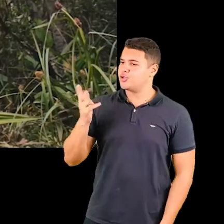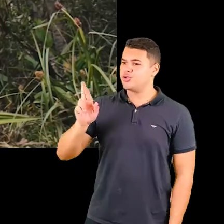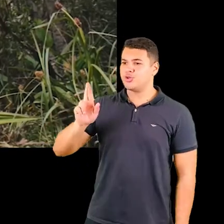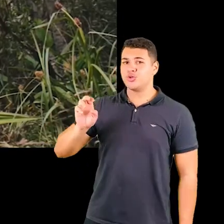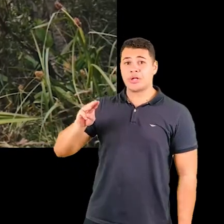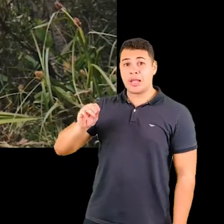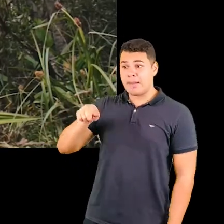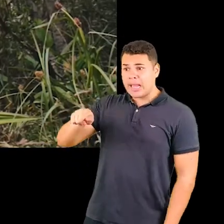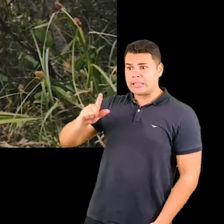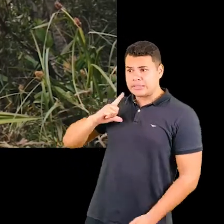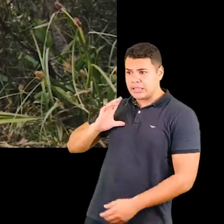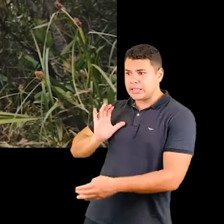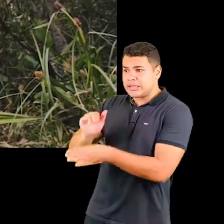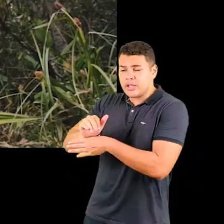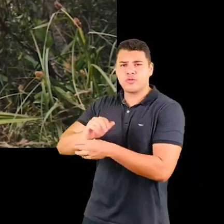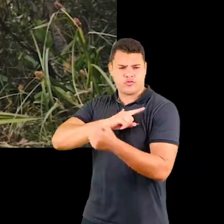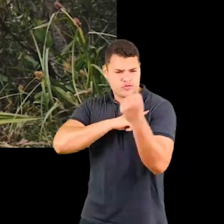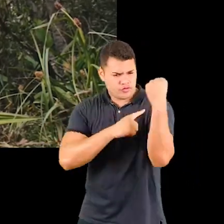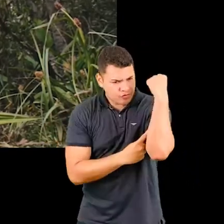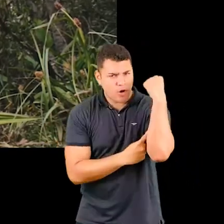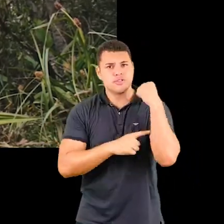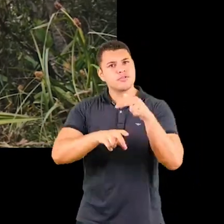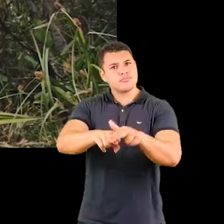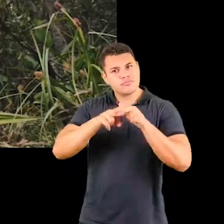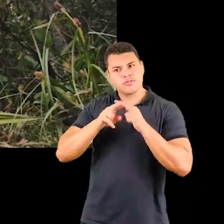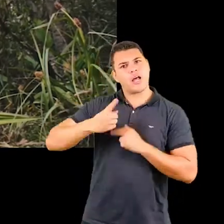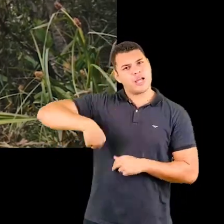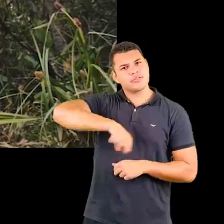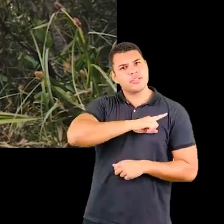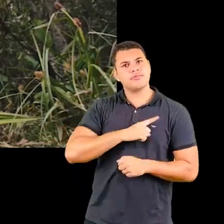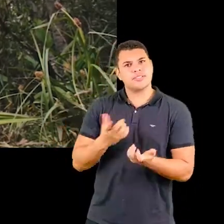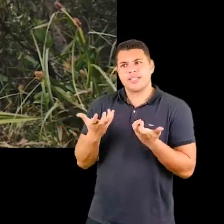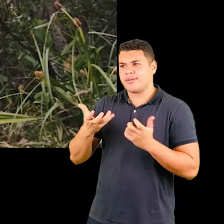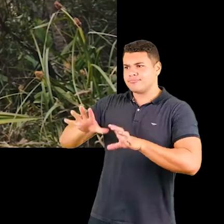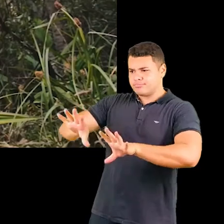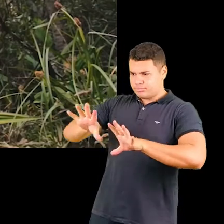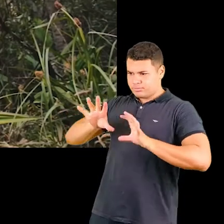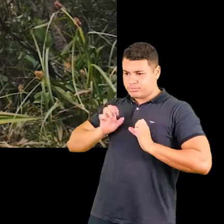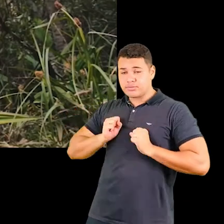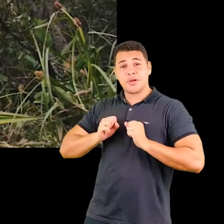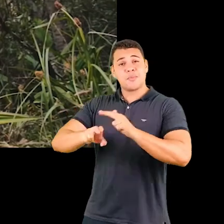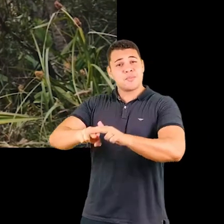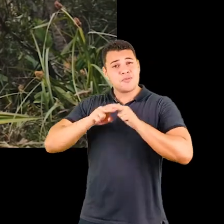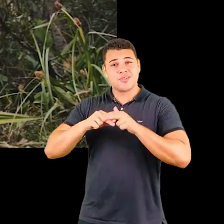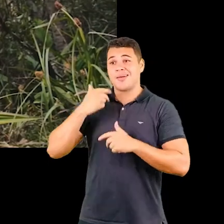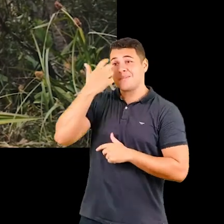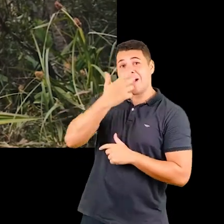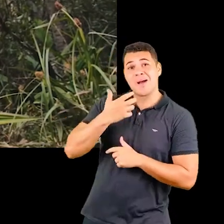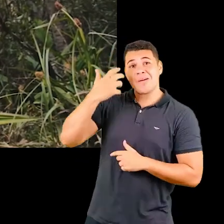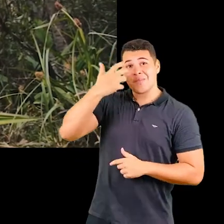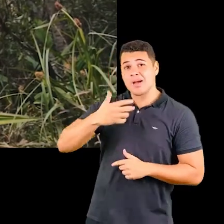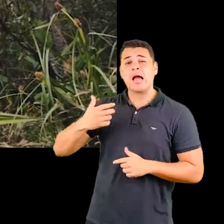caboclo aproxima-se da oferenda,